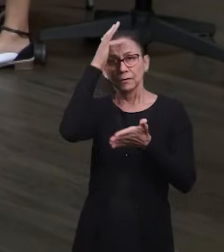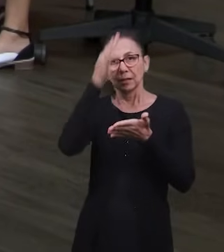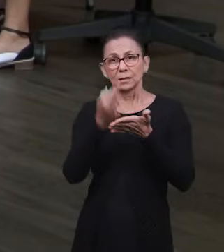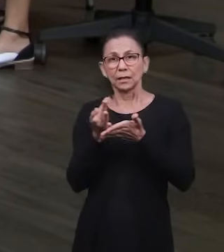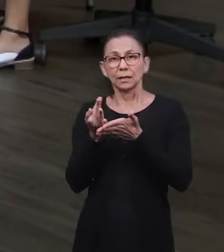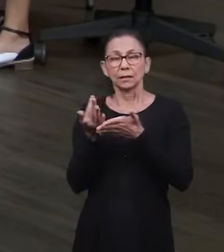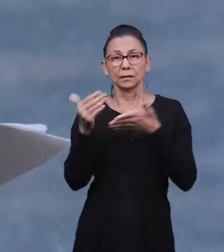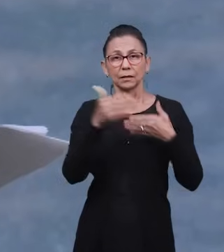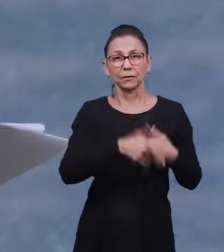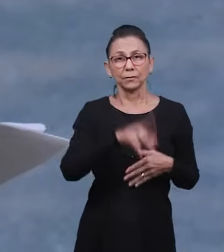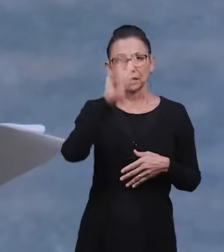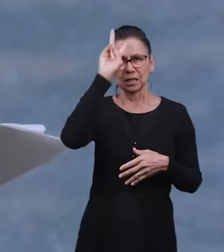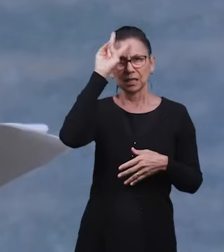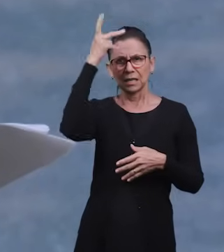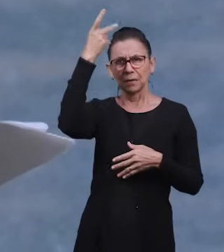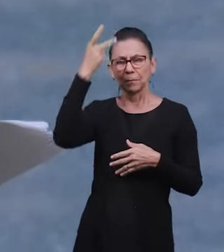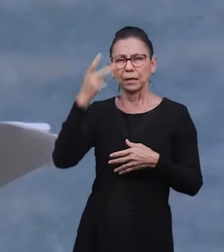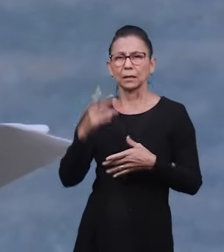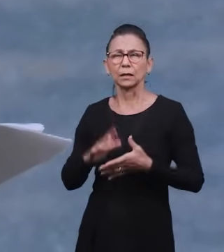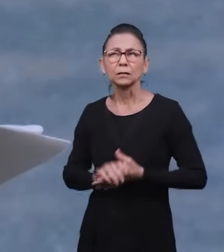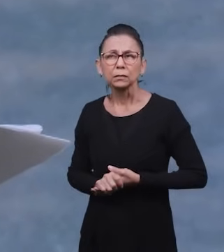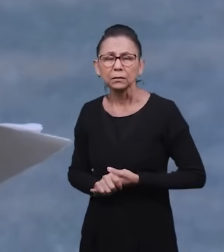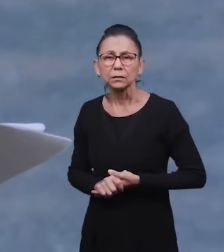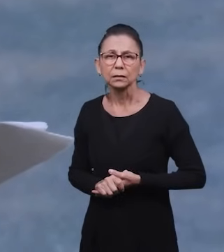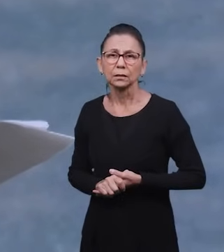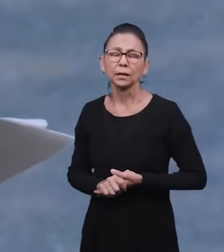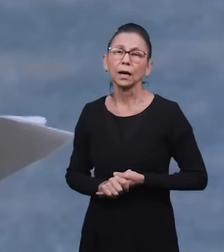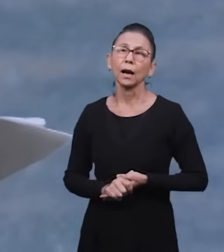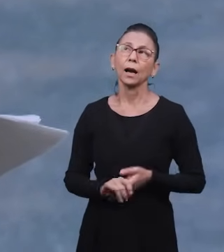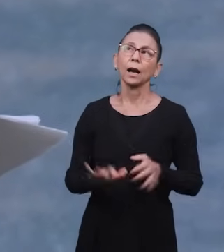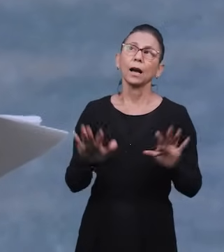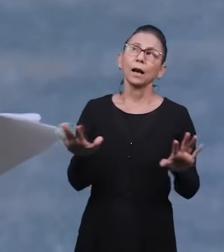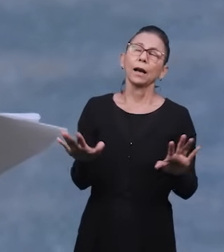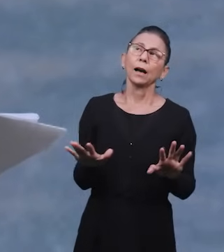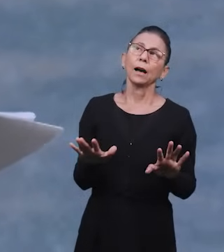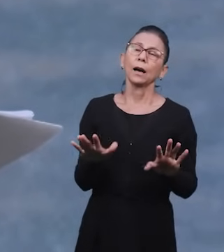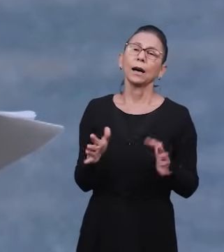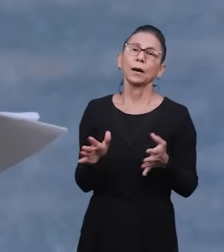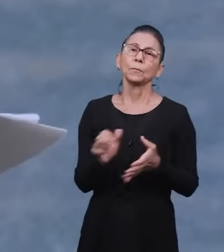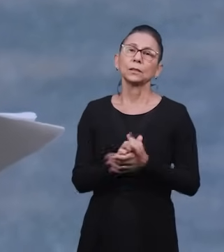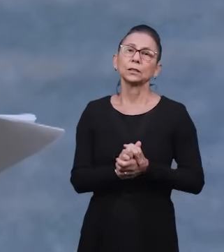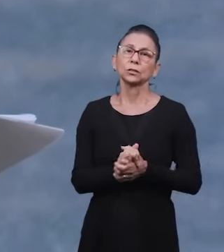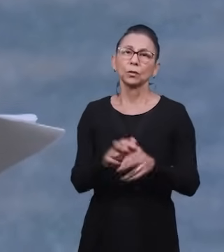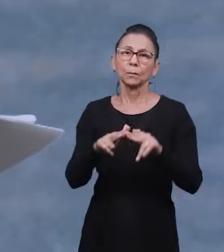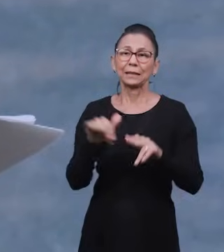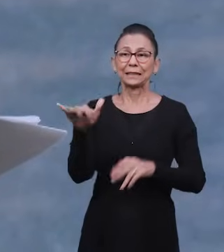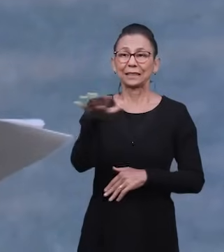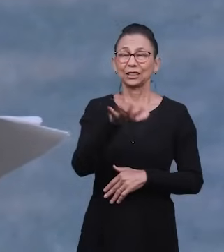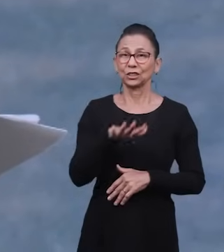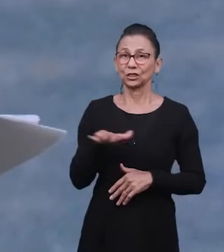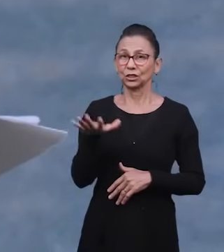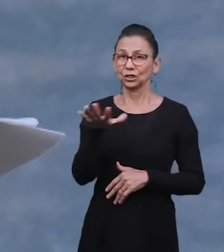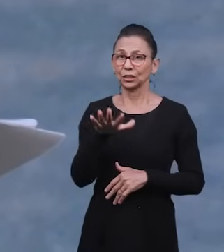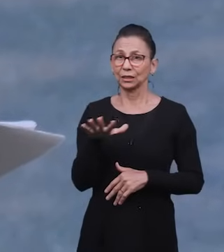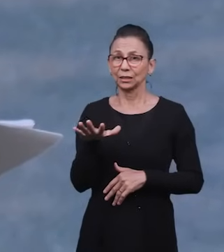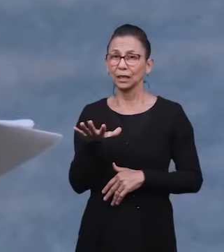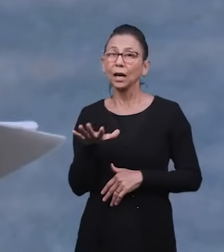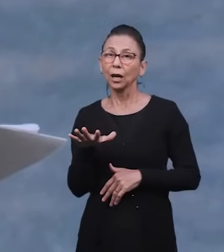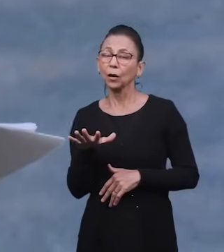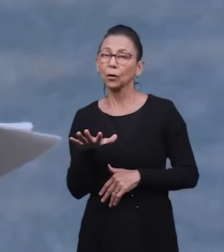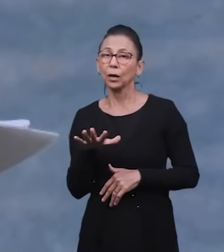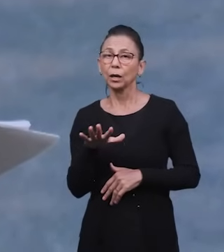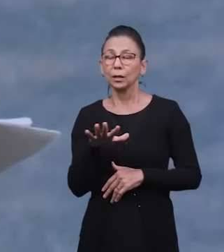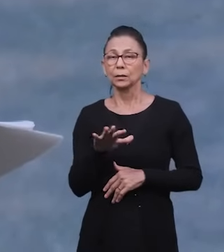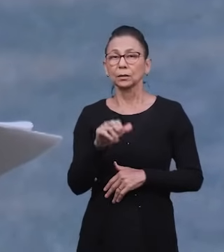rebela contra o seu chamado, que quando você pode dizer assim, nós não estamos respondendo aqui apostasia genericamente. Só que é apostasia